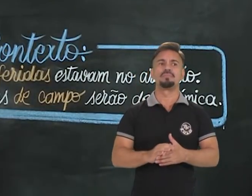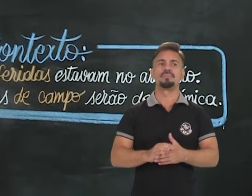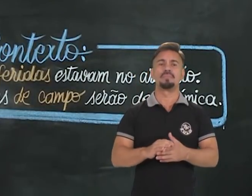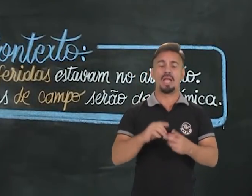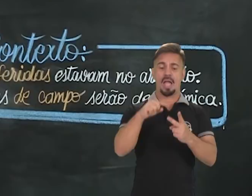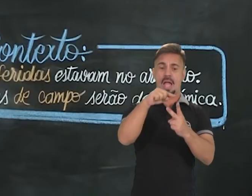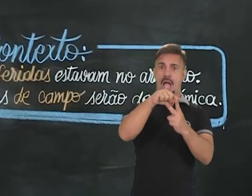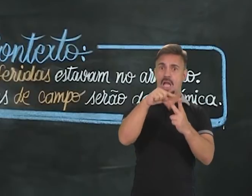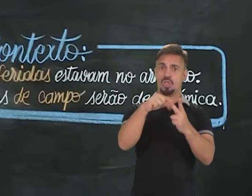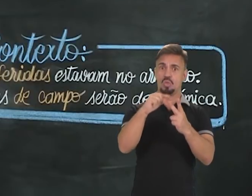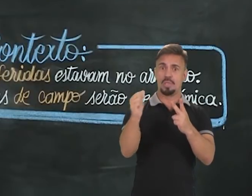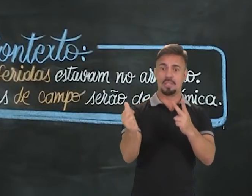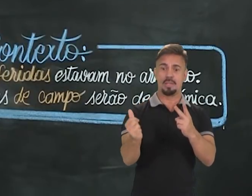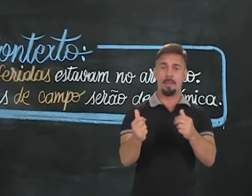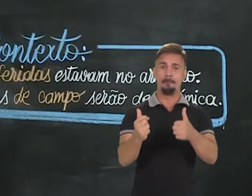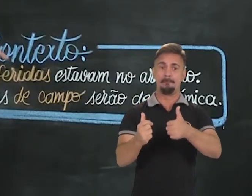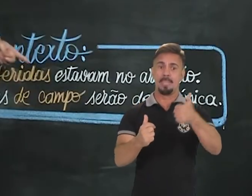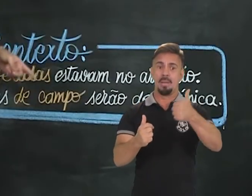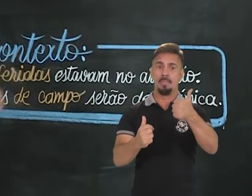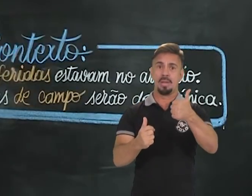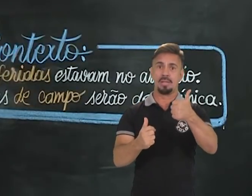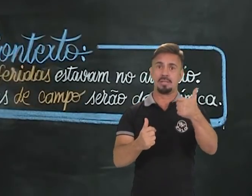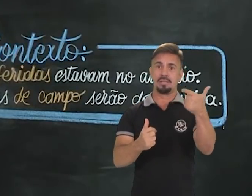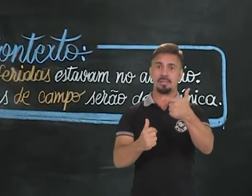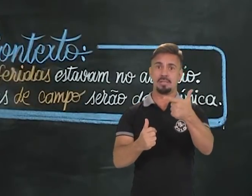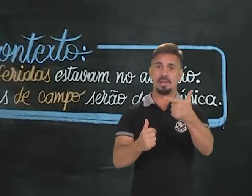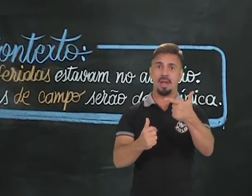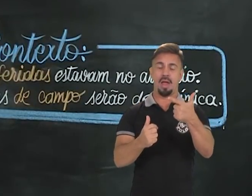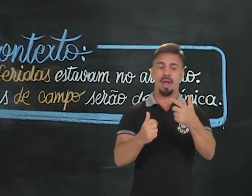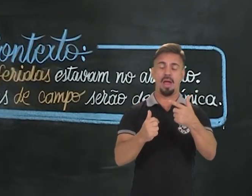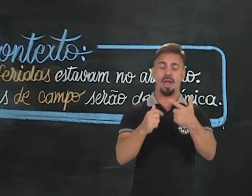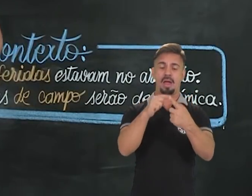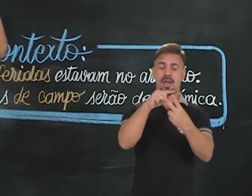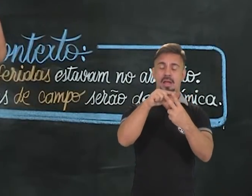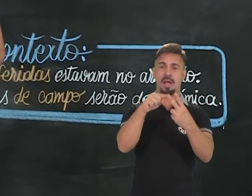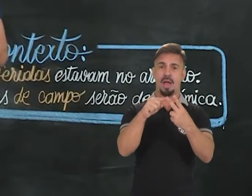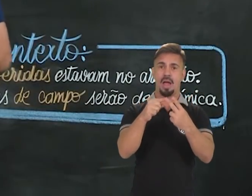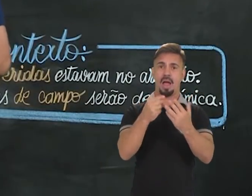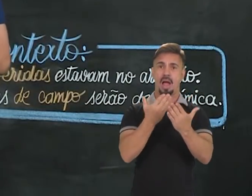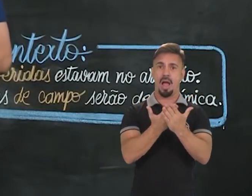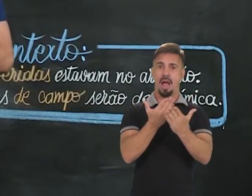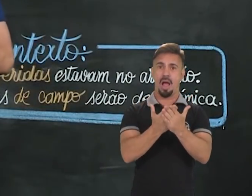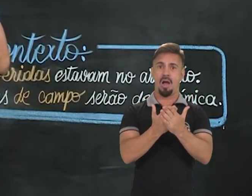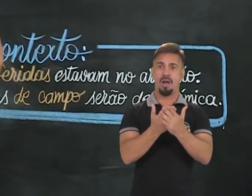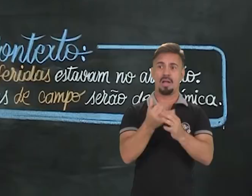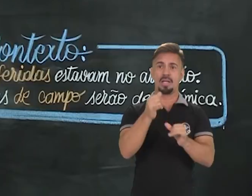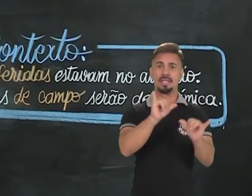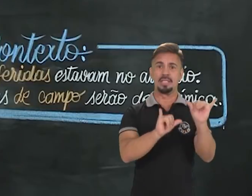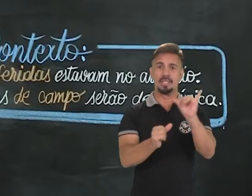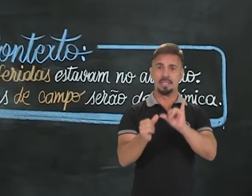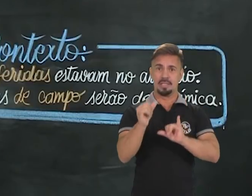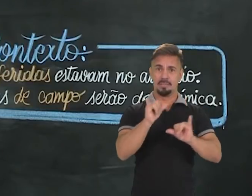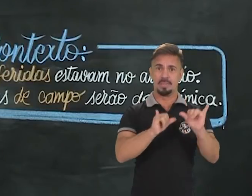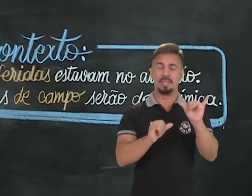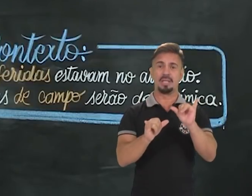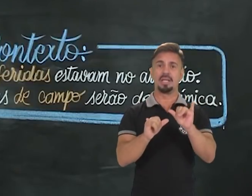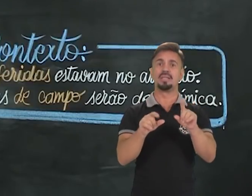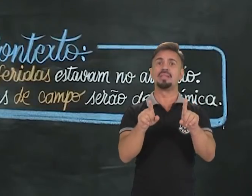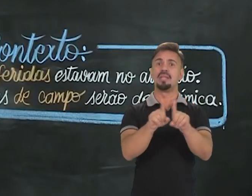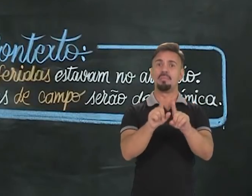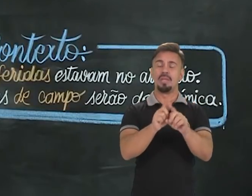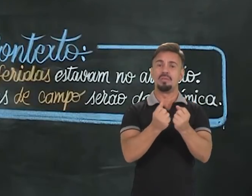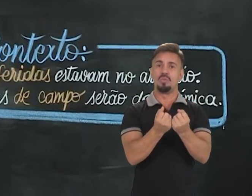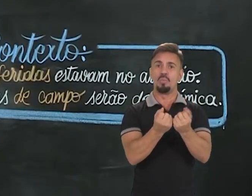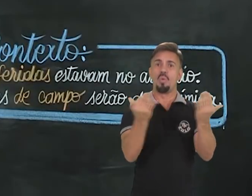As duas primeiras aulas de campo serão de química. Aqui eu tenho um sujeito novamente no